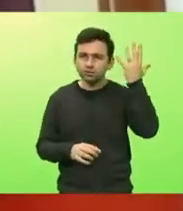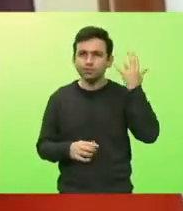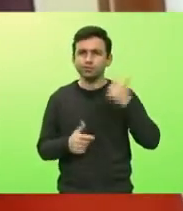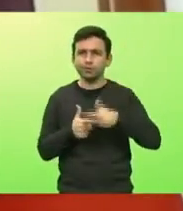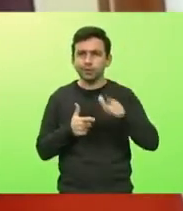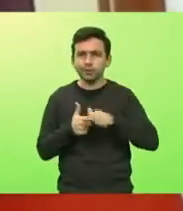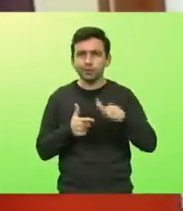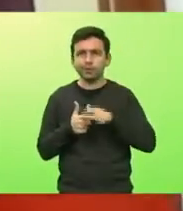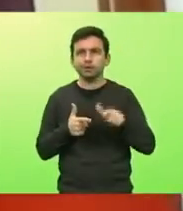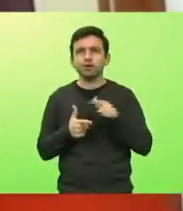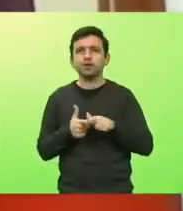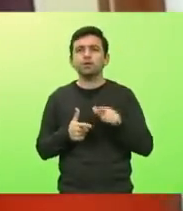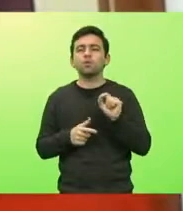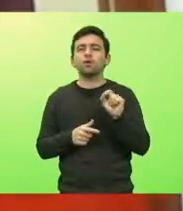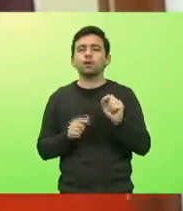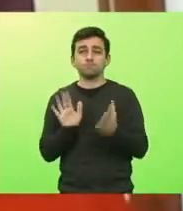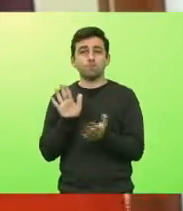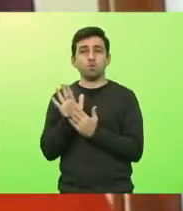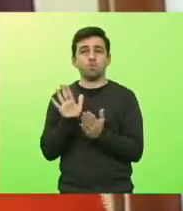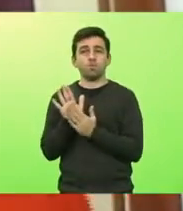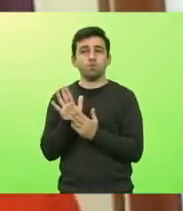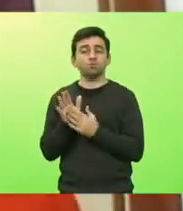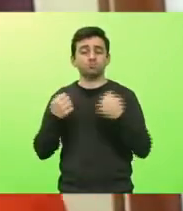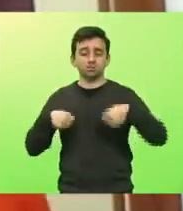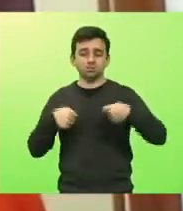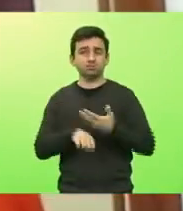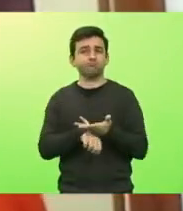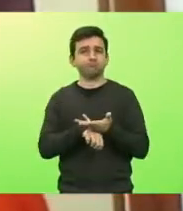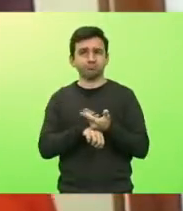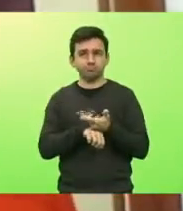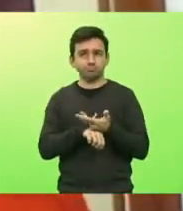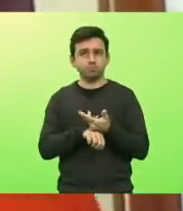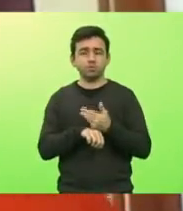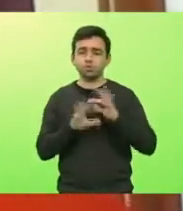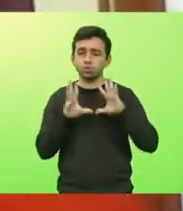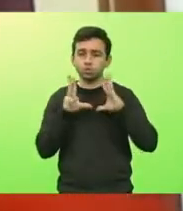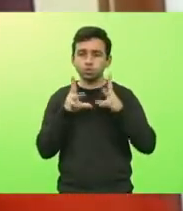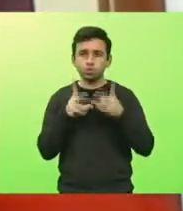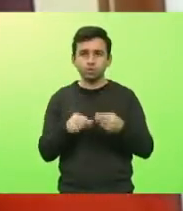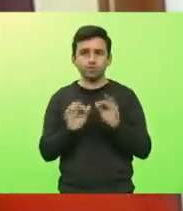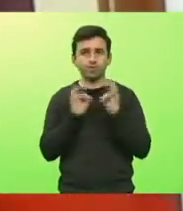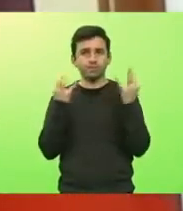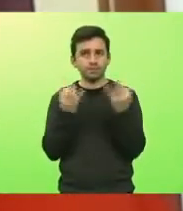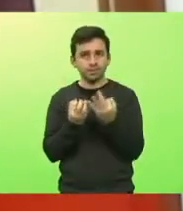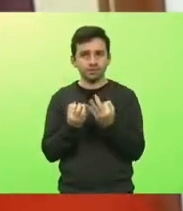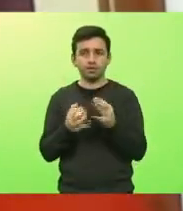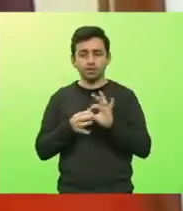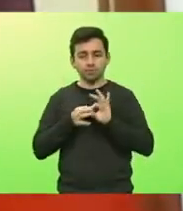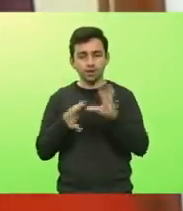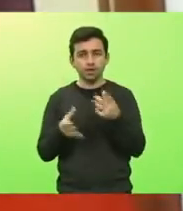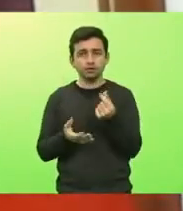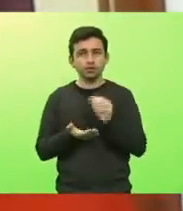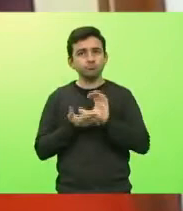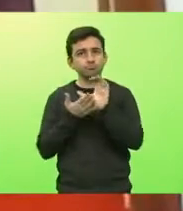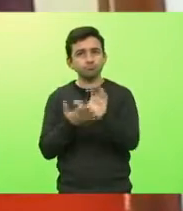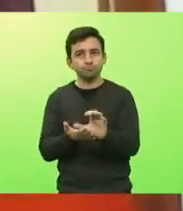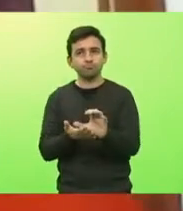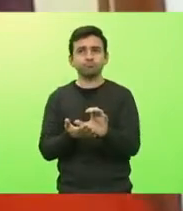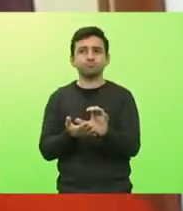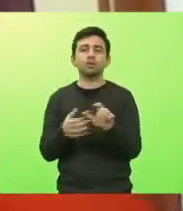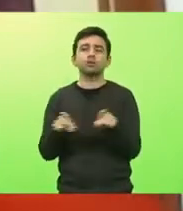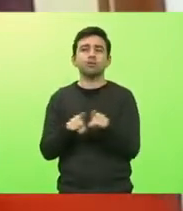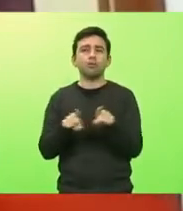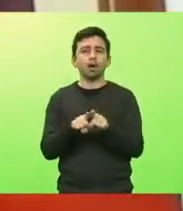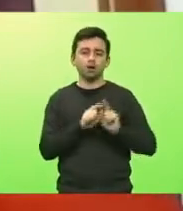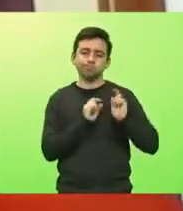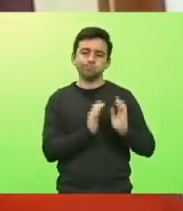tragédia. São propostas para agilidade ao atendimento às famílias, para a liberação dos recursos e até mesmo a